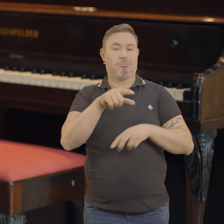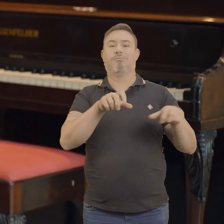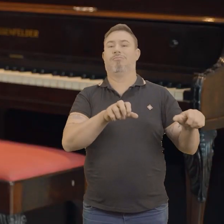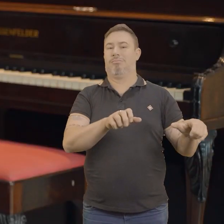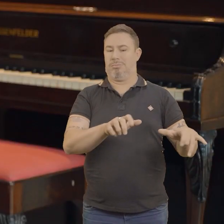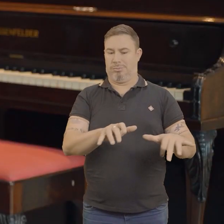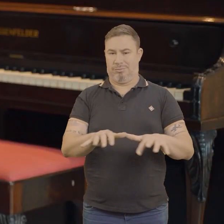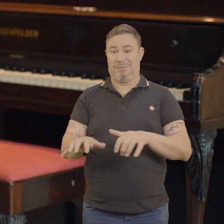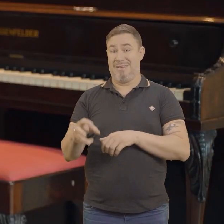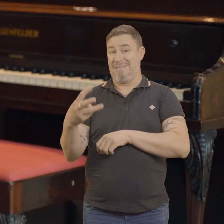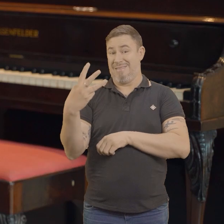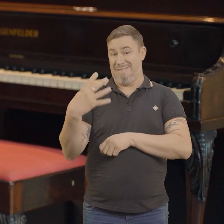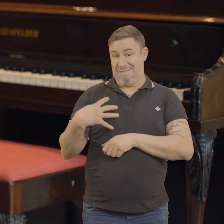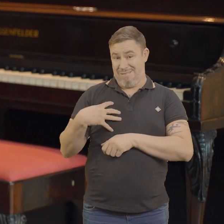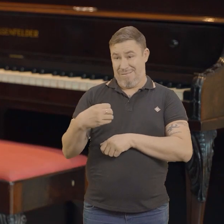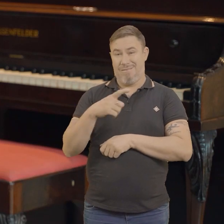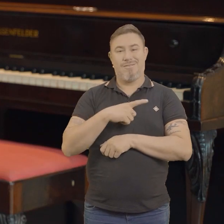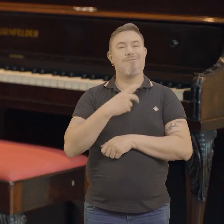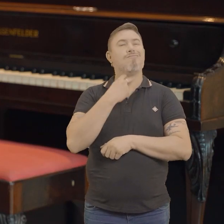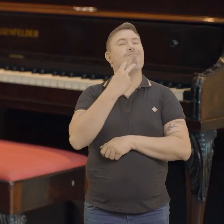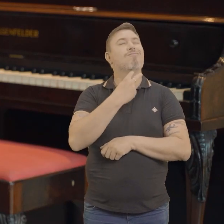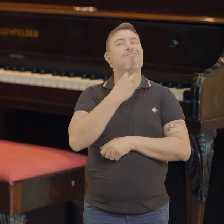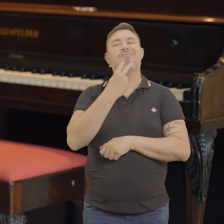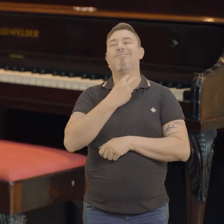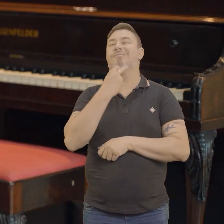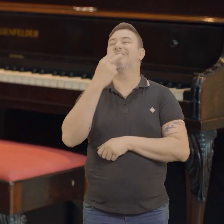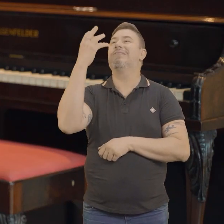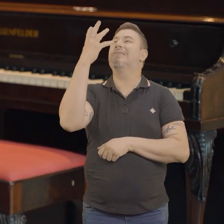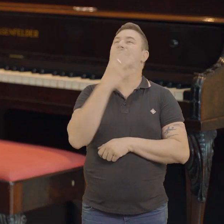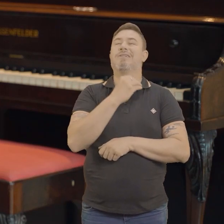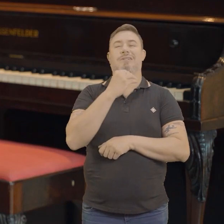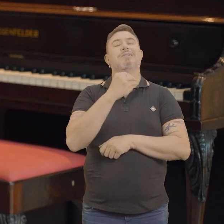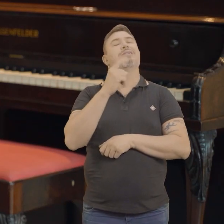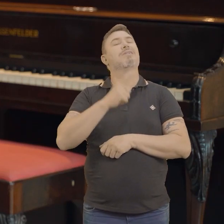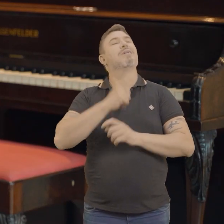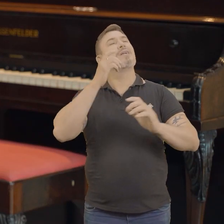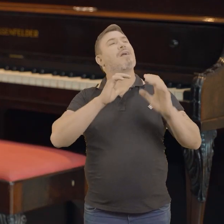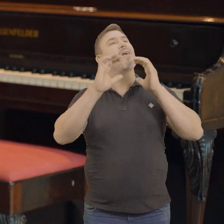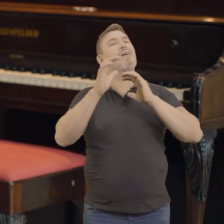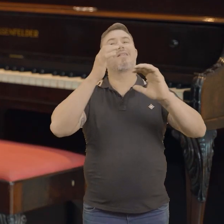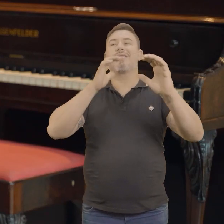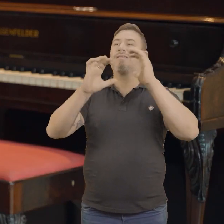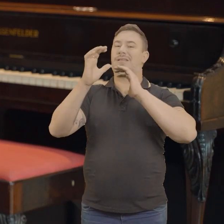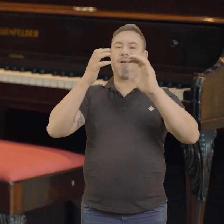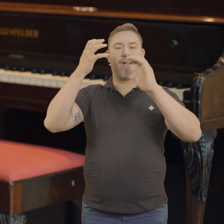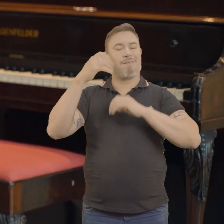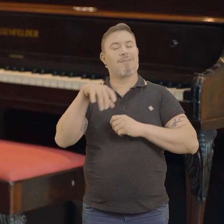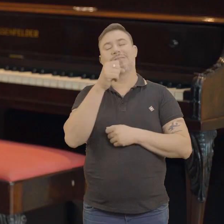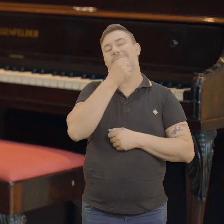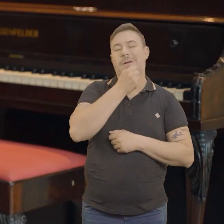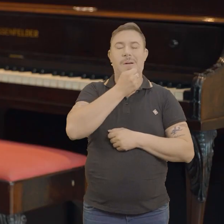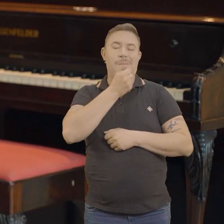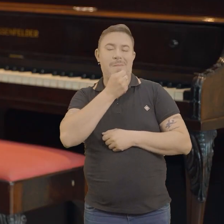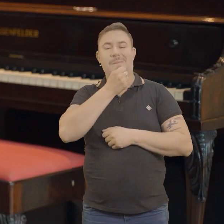ela levou 3 filhas que tinham vozes muito lindas e que cantavam na rádio Ceará Rádio Clube,